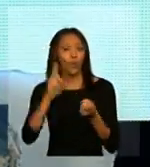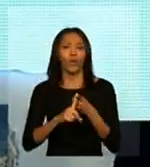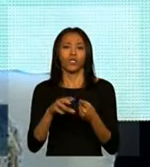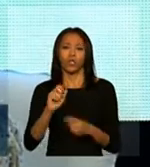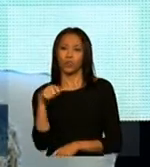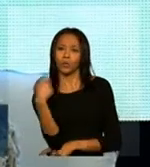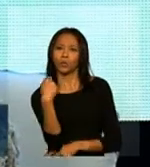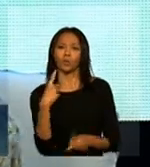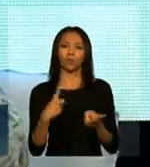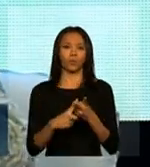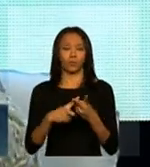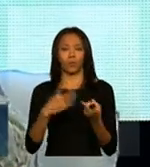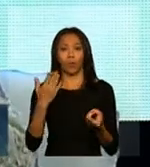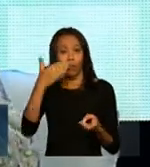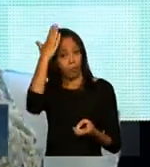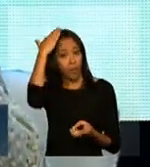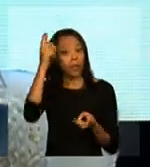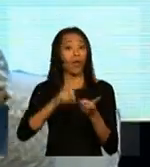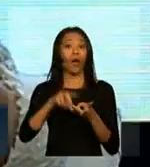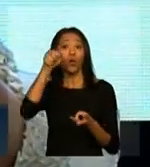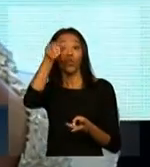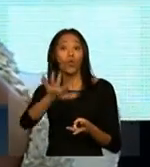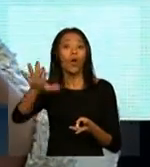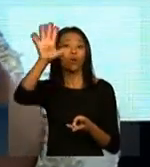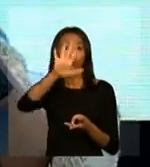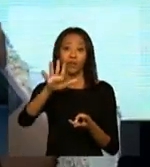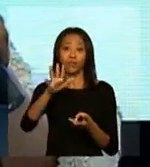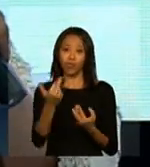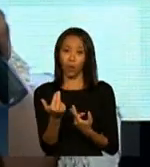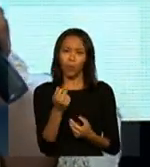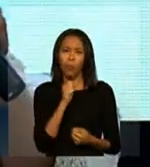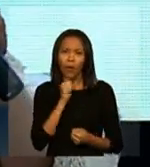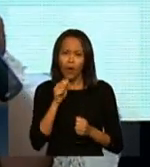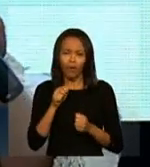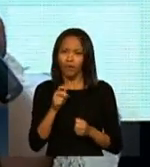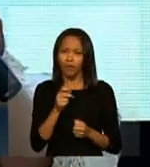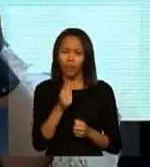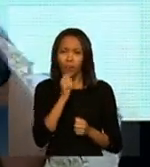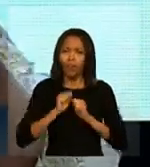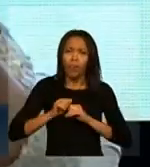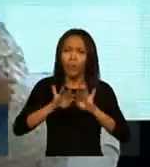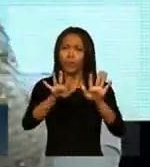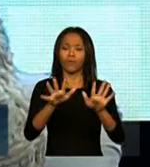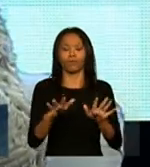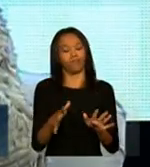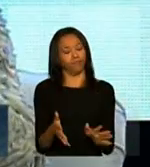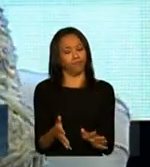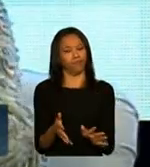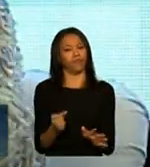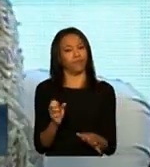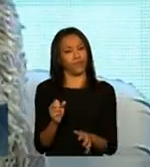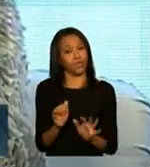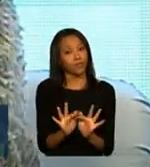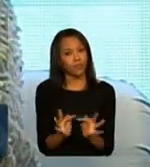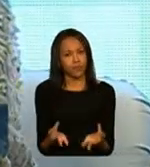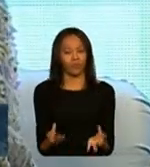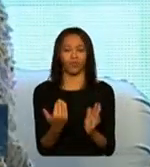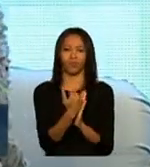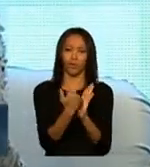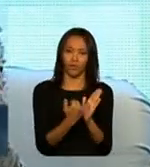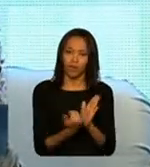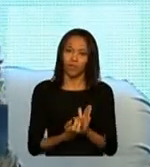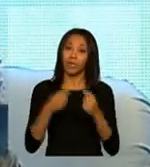no Paraná, no Mato Grosso e no Nordeste, como foi o PAA e como foi o Bolsa Família. Esse programa tem que ser simples e tem que